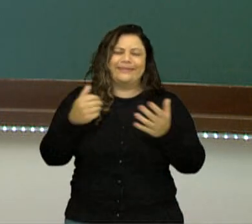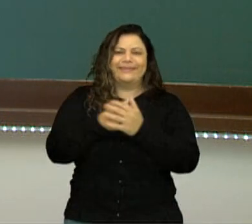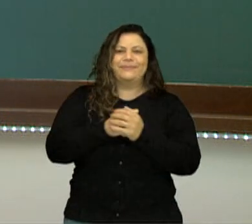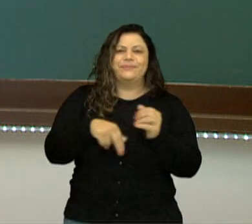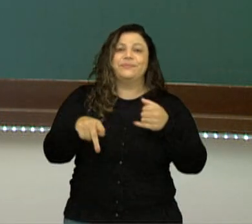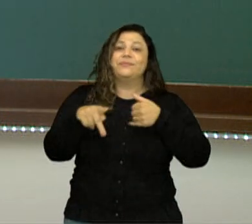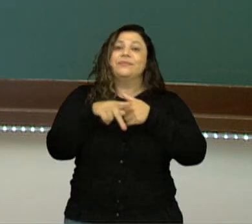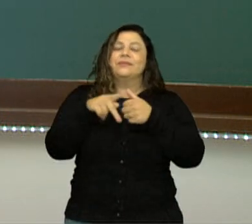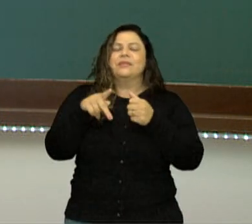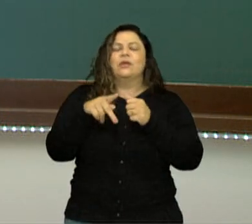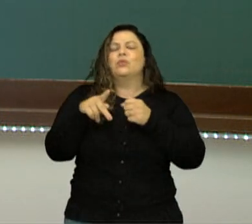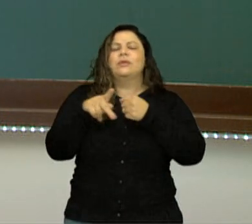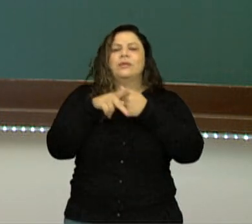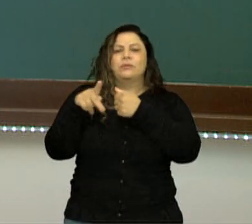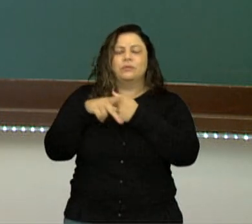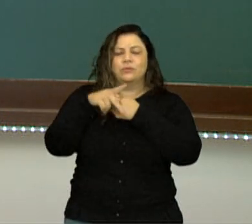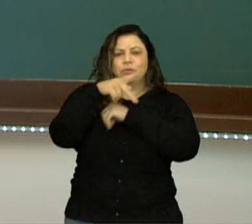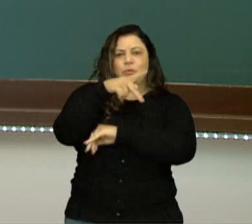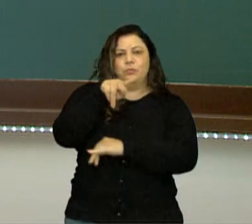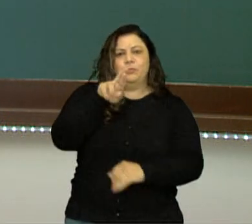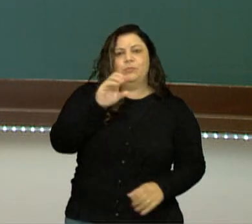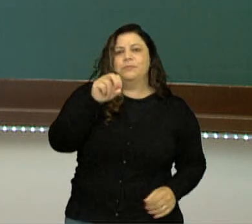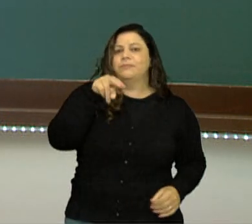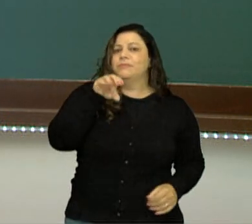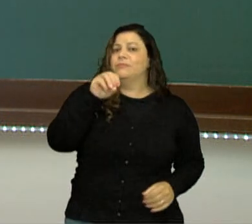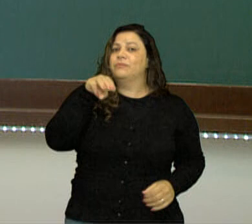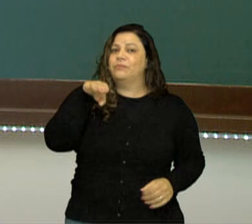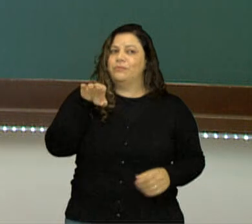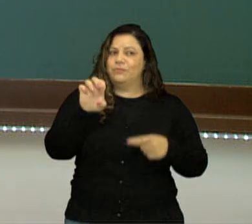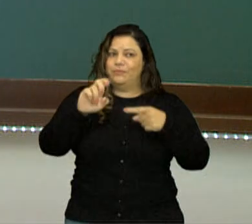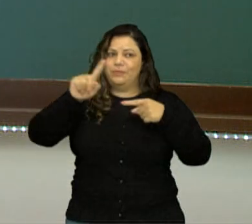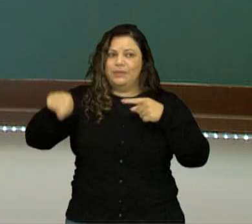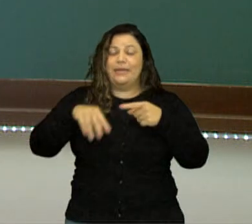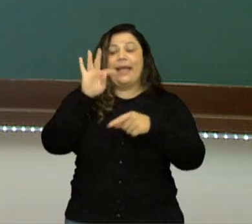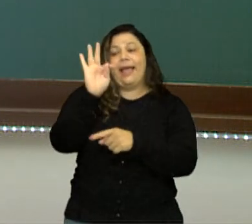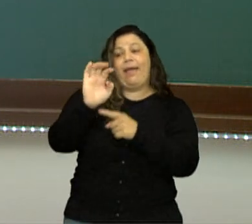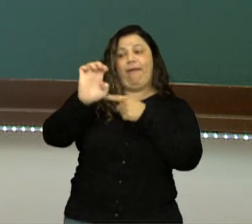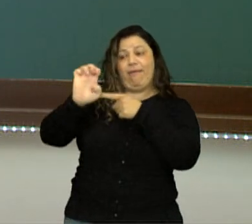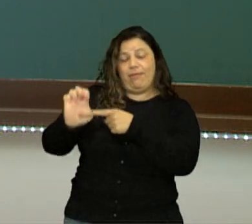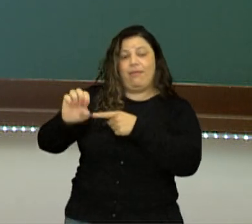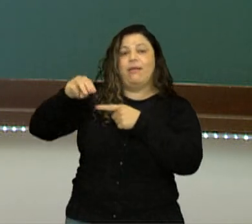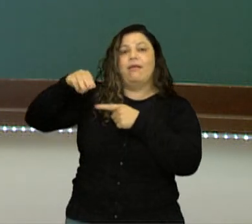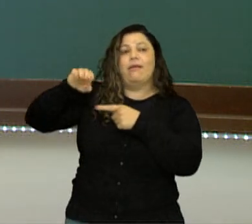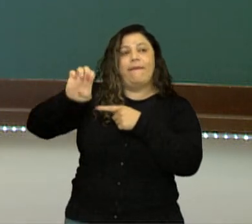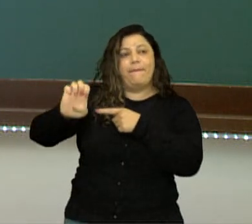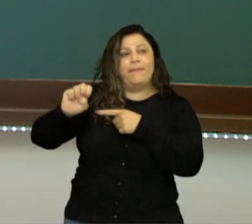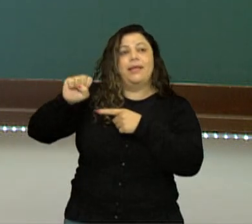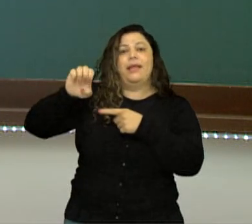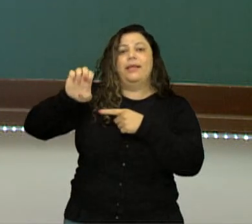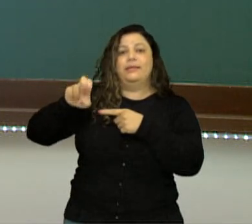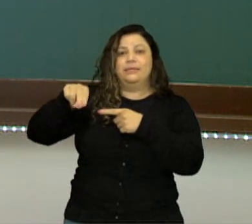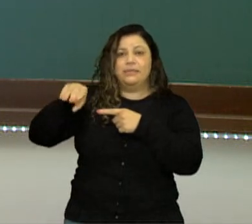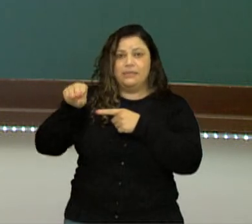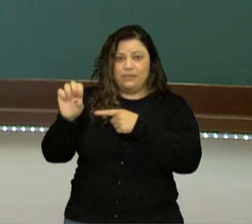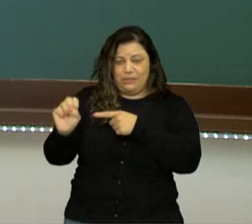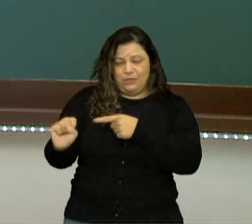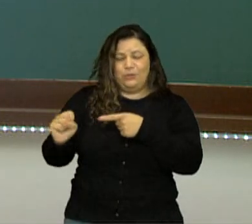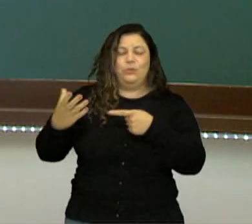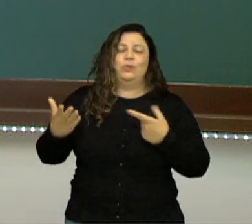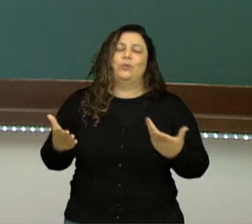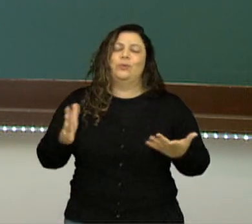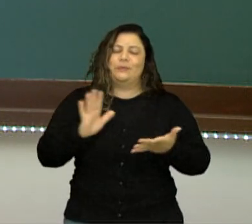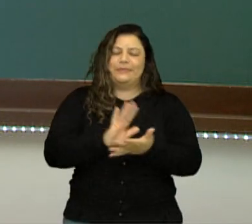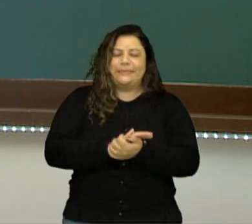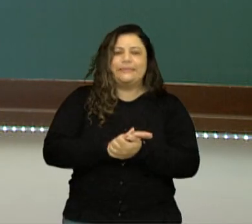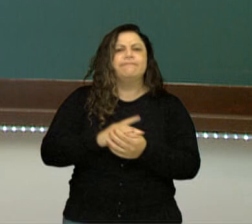pronomes clíticos, os oblíquos, te, me, se, nos. Isso que vai ter, é isso que vai mostrar para nós quando o